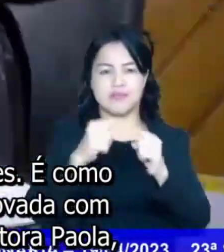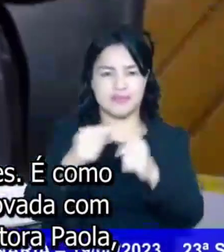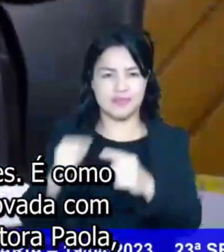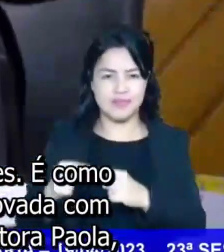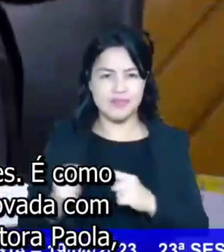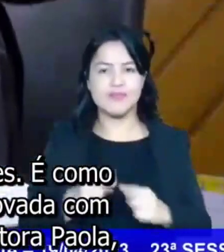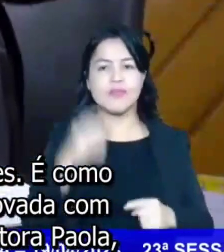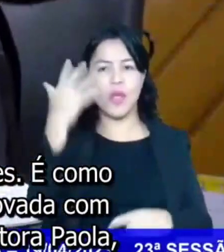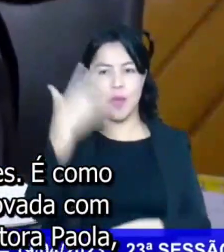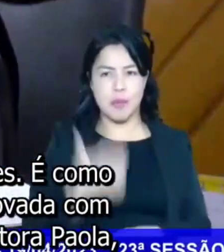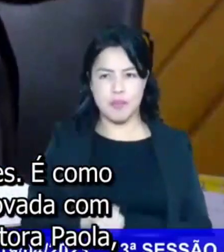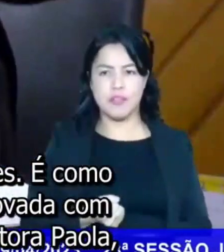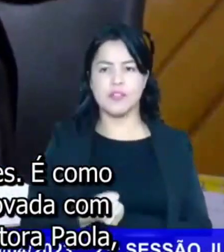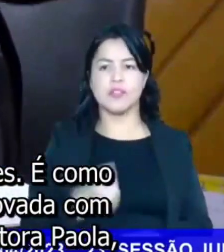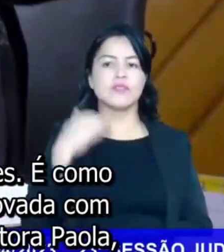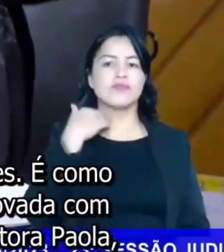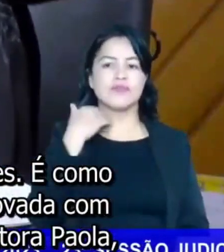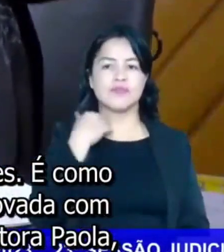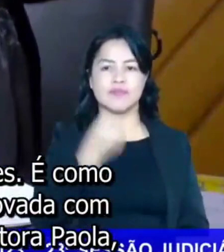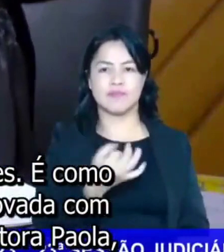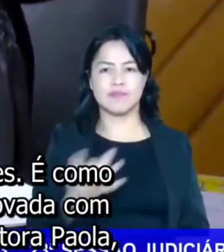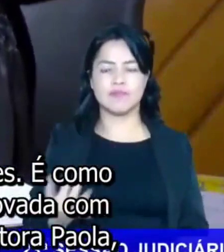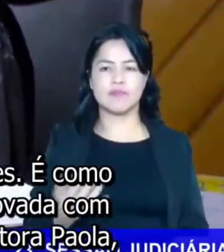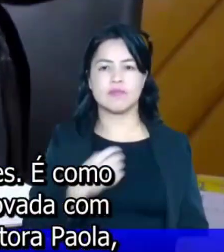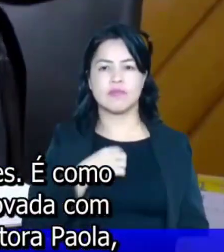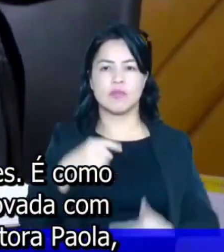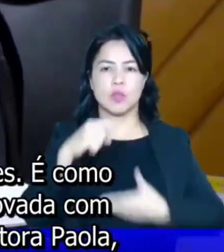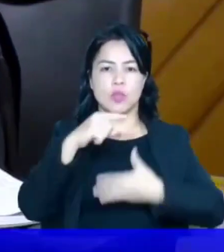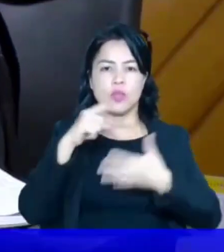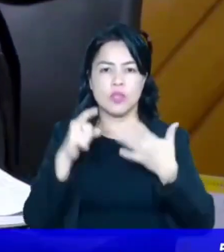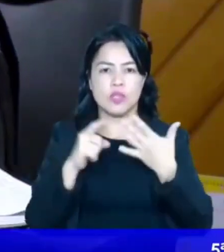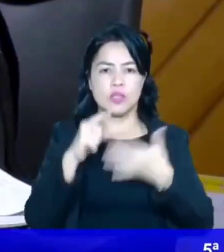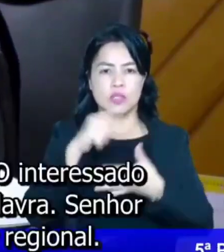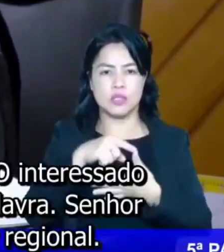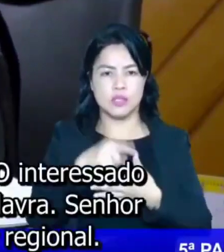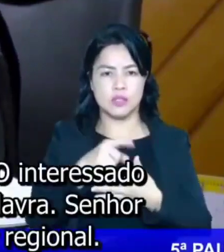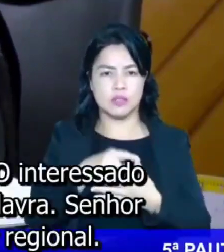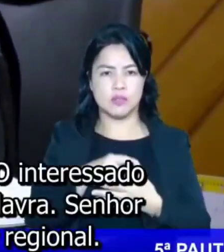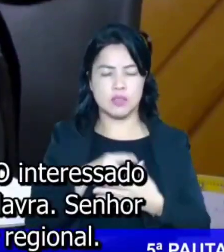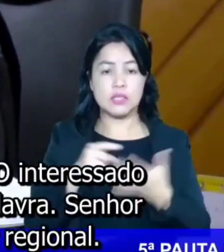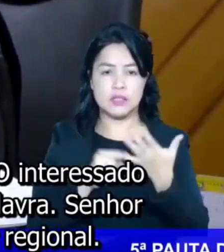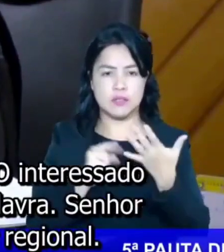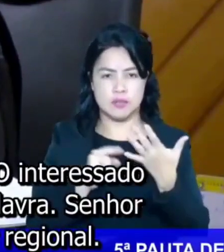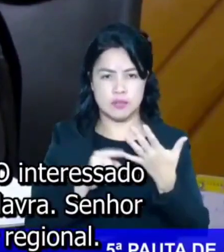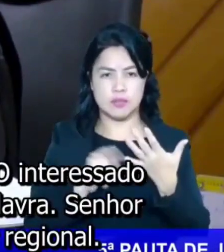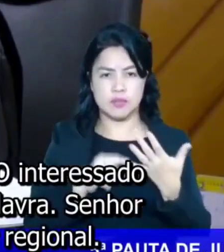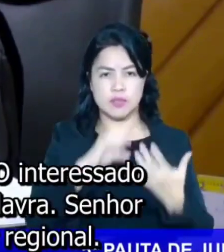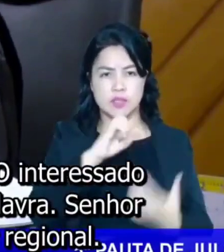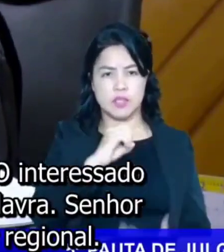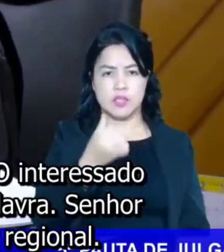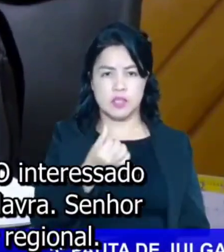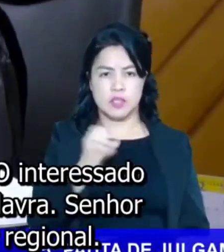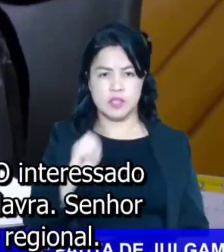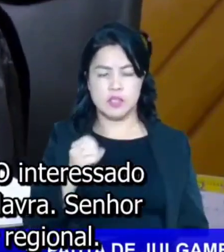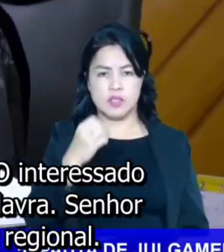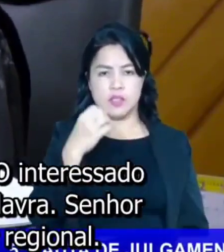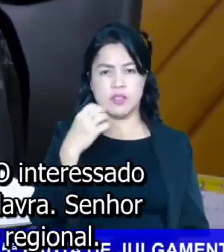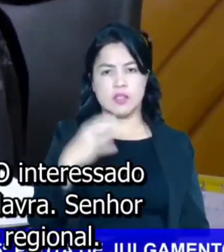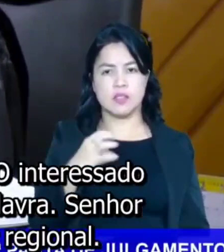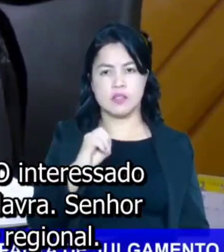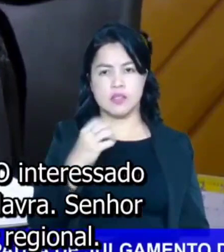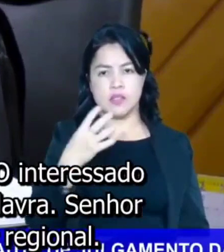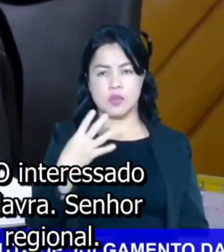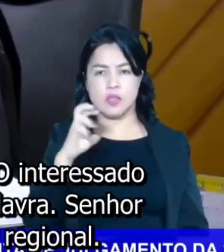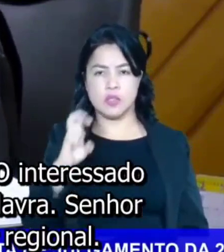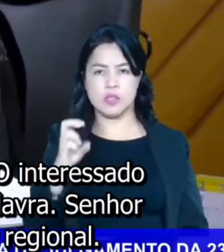com ressalvas. À sua mesa, vamos ao desembargador João Lages. Doutora Paola, a prestação de contas número 060-1245 de